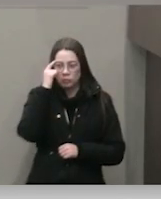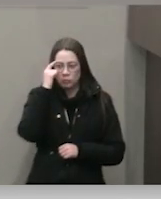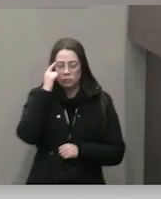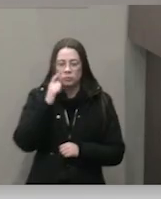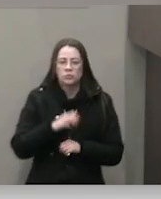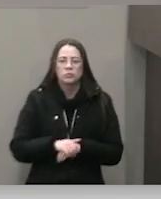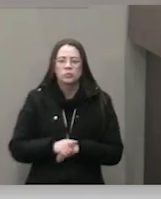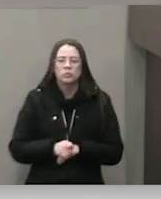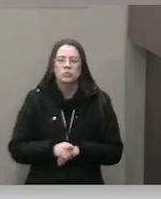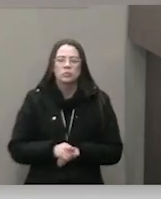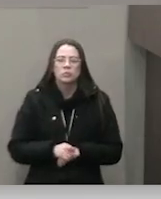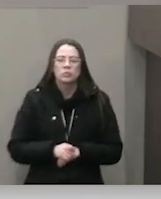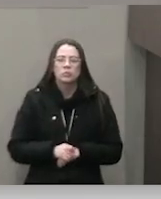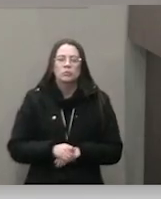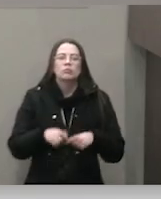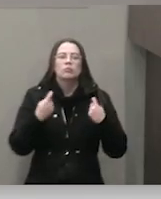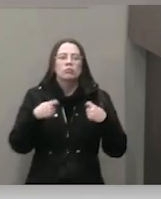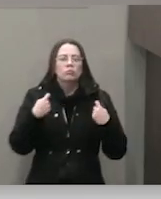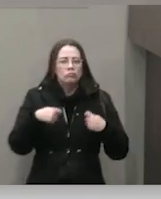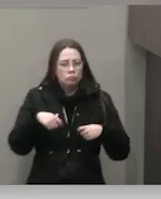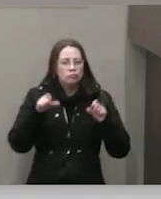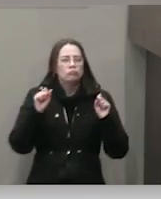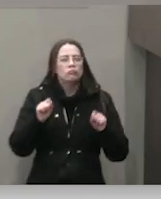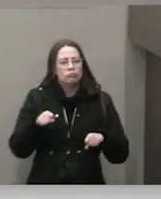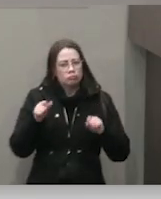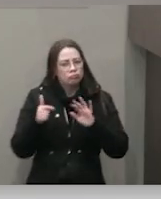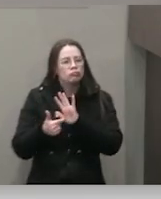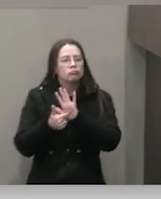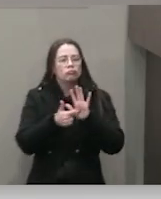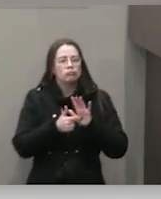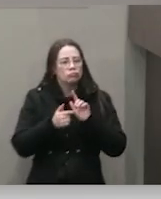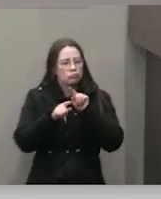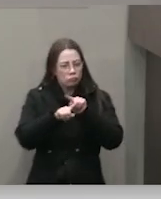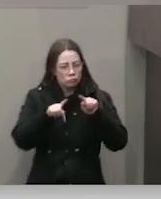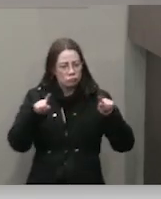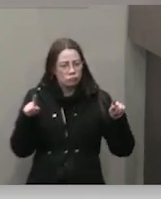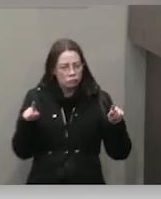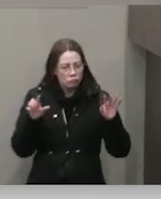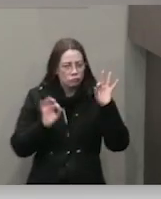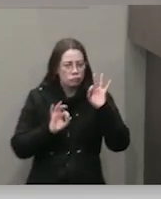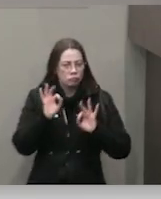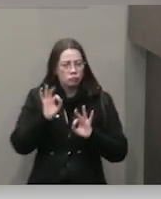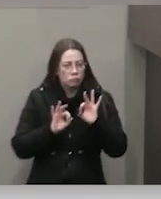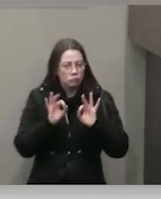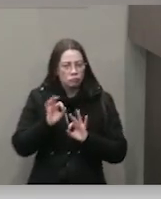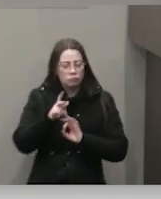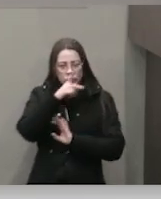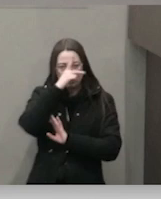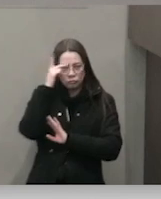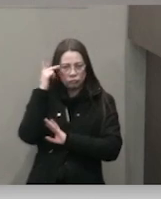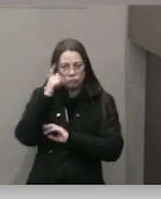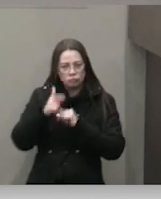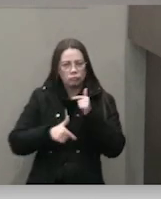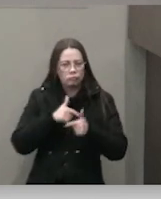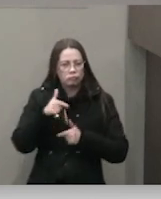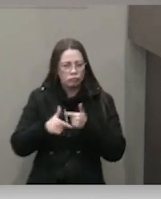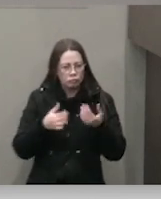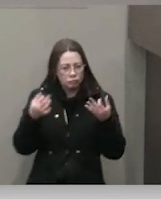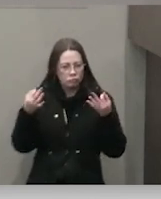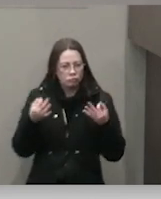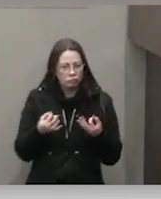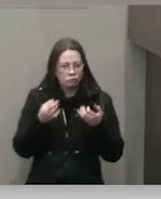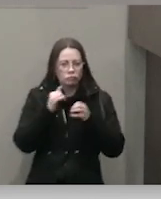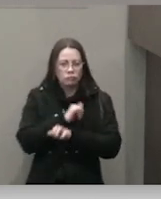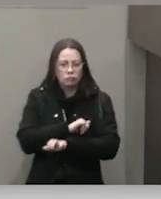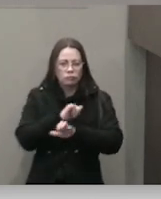E isso, senhores, deve sim ser levado aos anais dessa casa, deve ser levado ao assentamento desses guerreiros, deve ser levado à